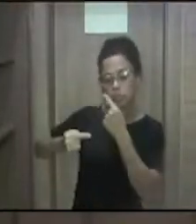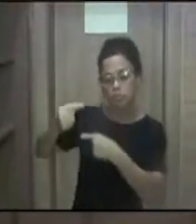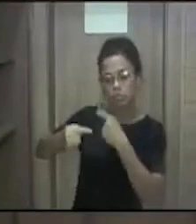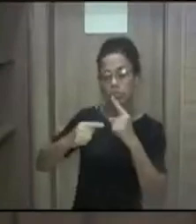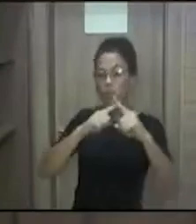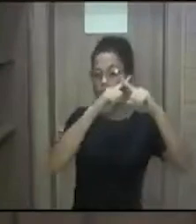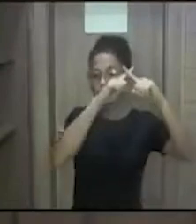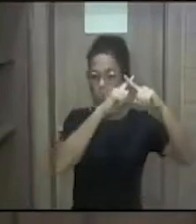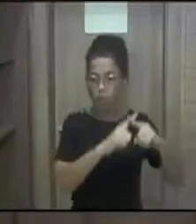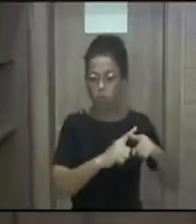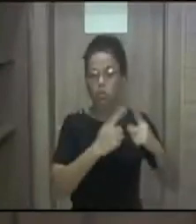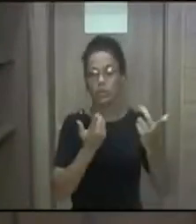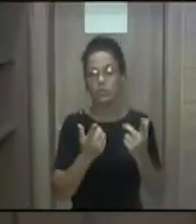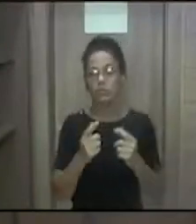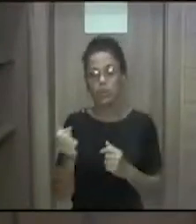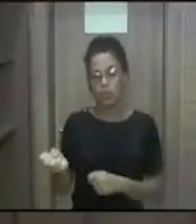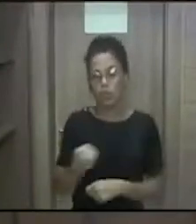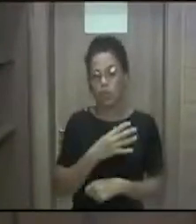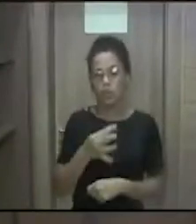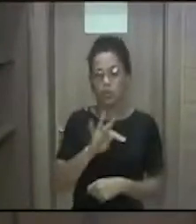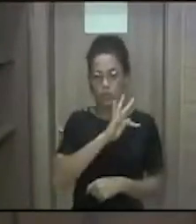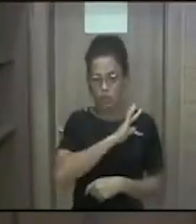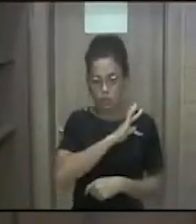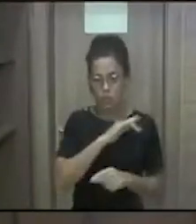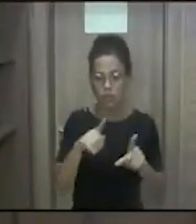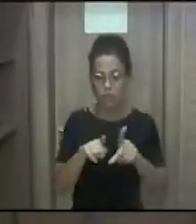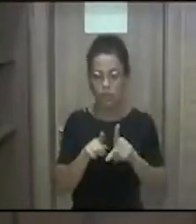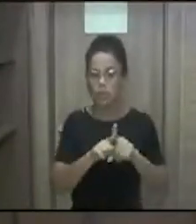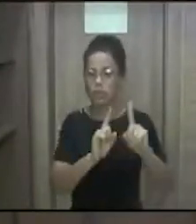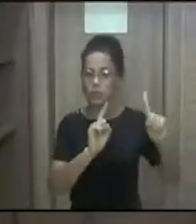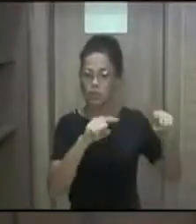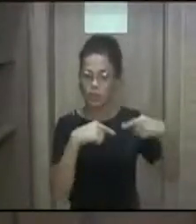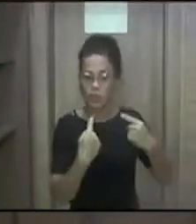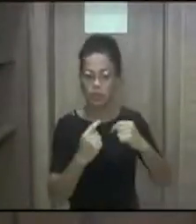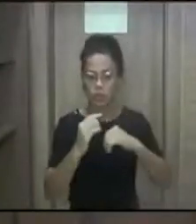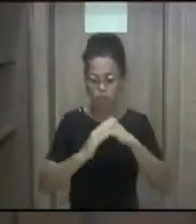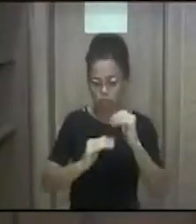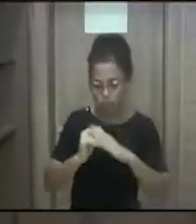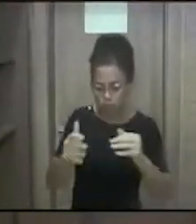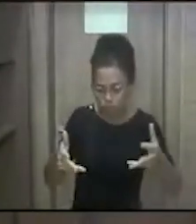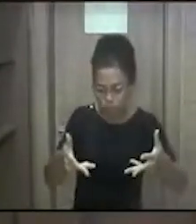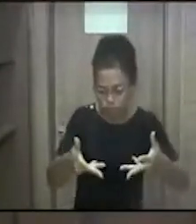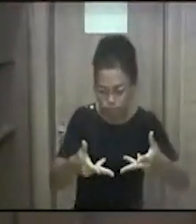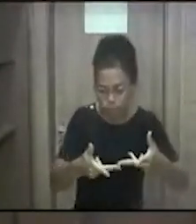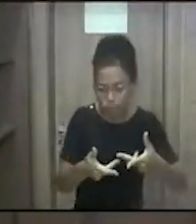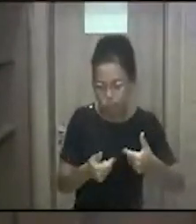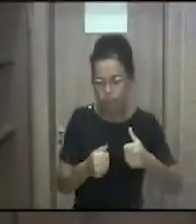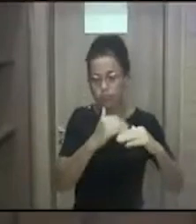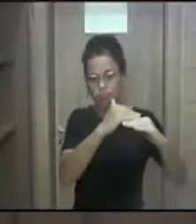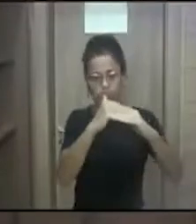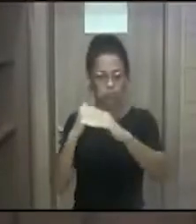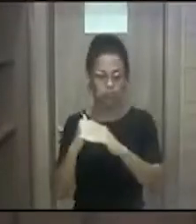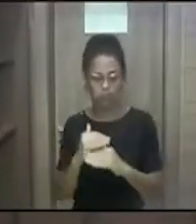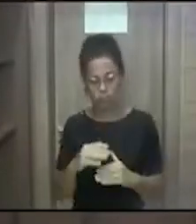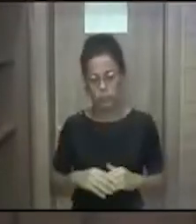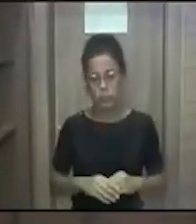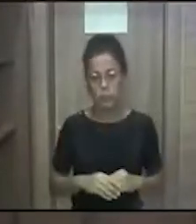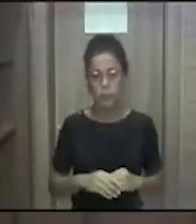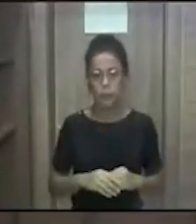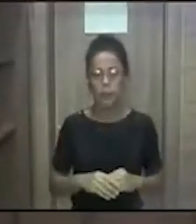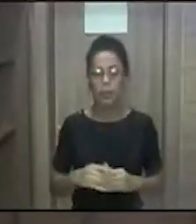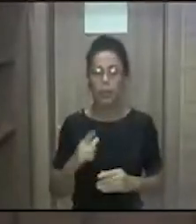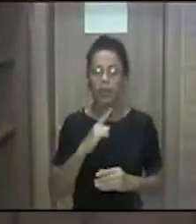e novas técnicas, desafios para a qualidade, ampliação do acesso e redução das iniquidades. Aqui um